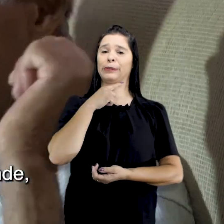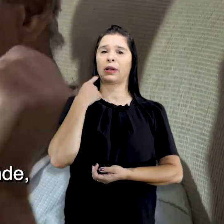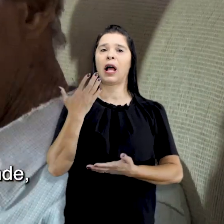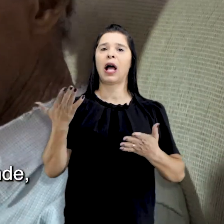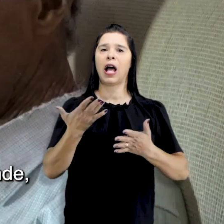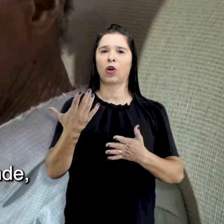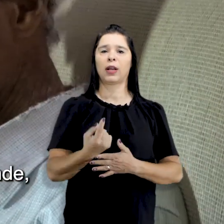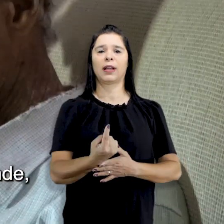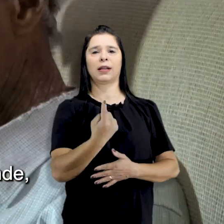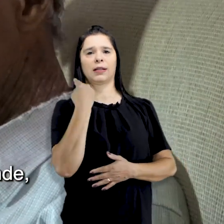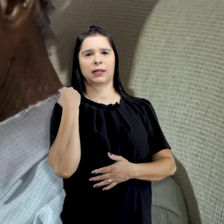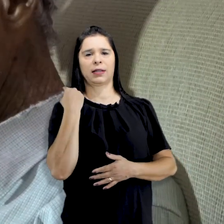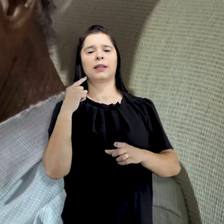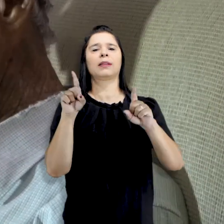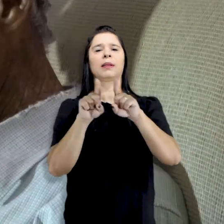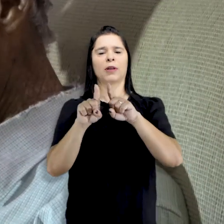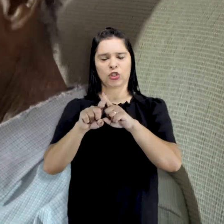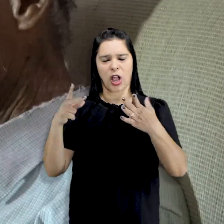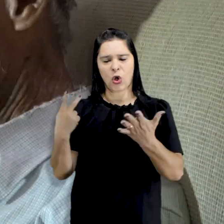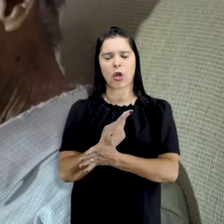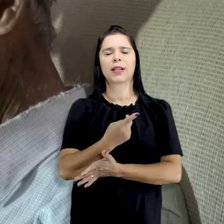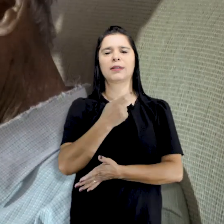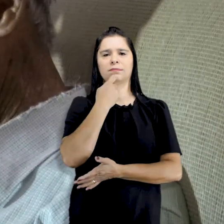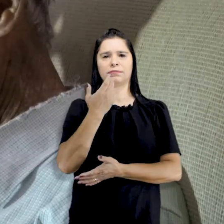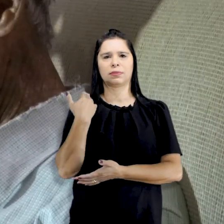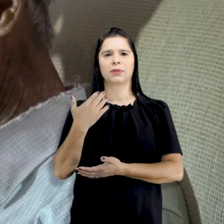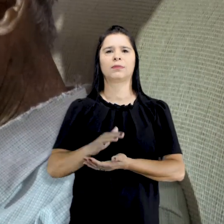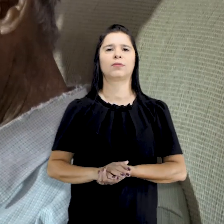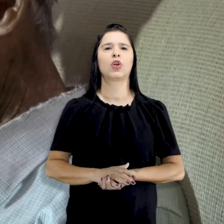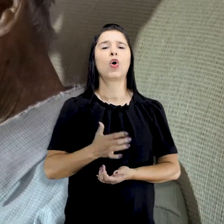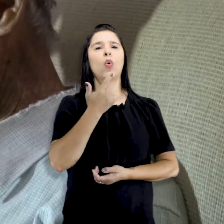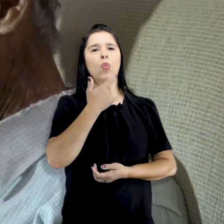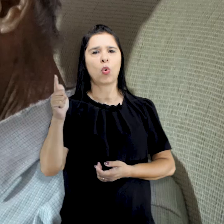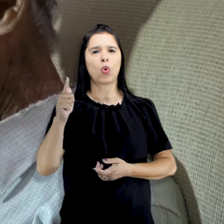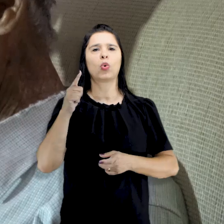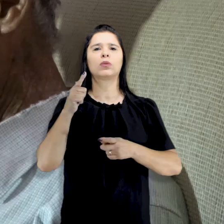Vargem Grande, também aconteceu. Uma locomotiva